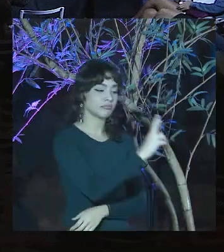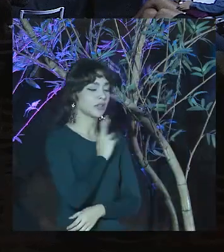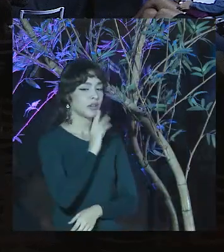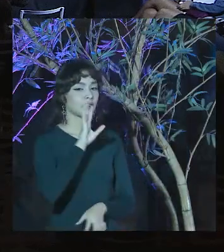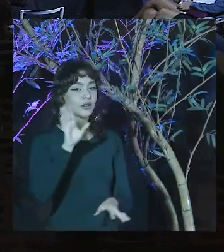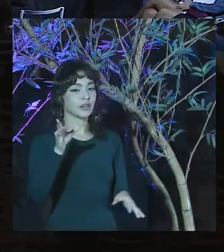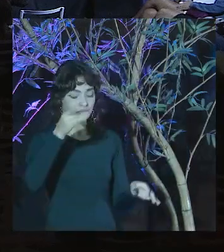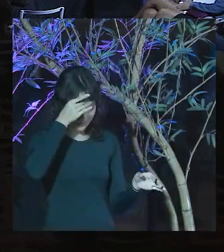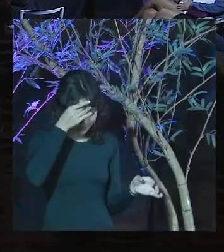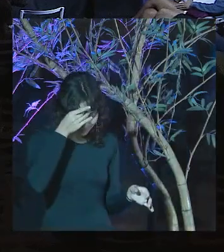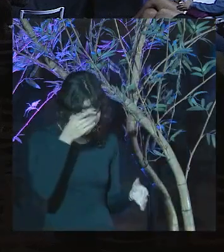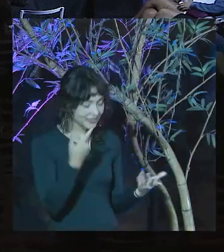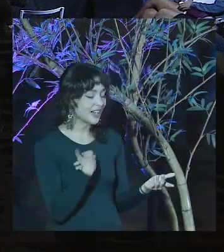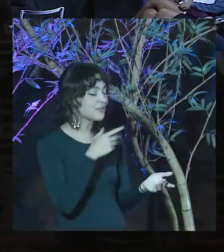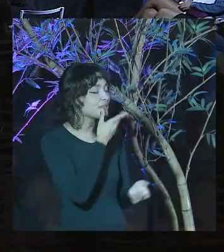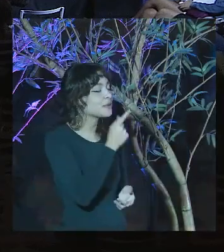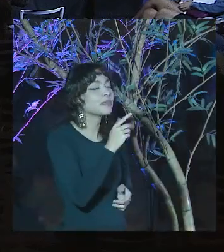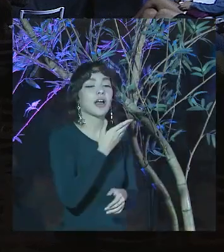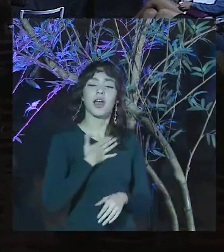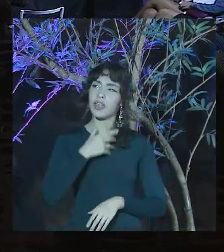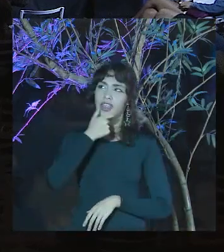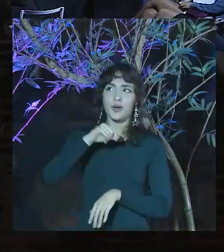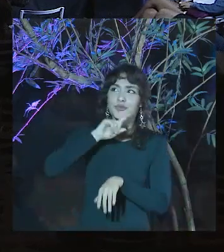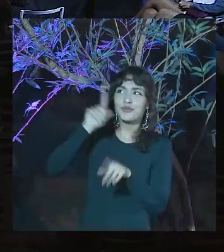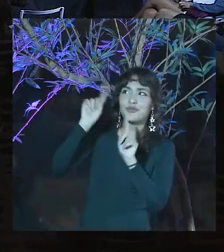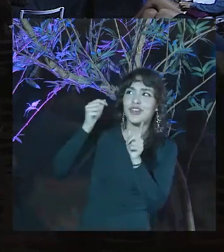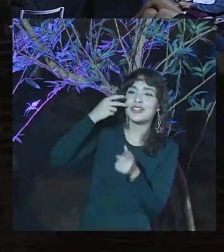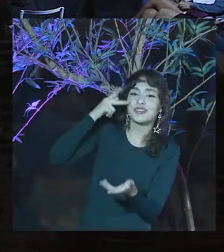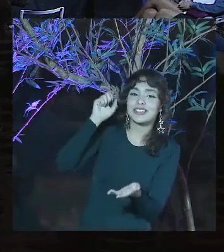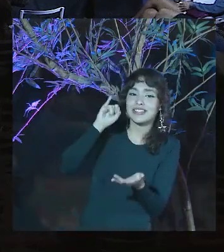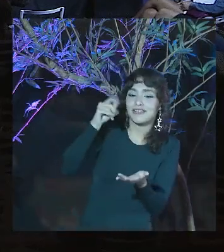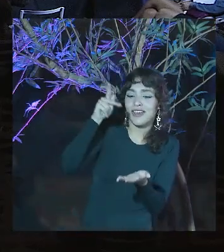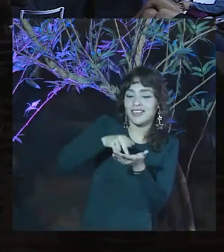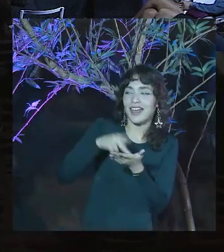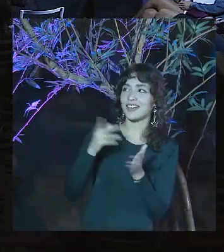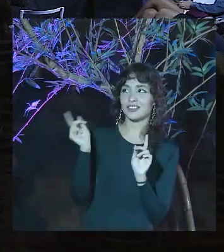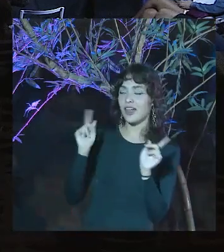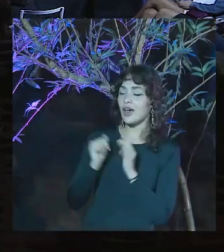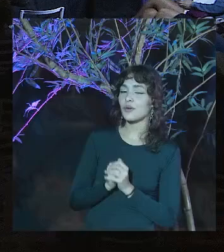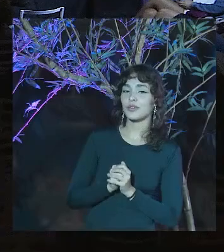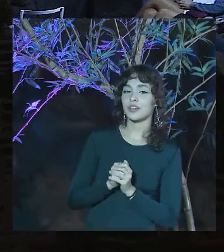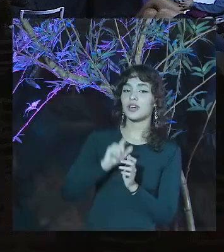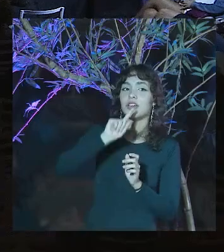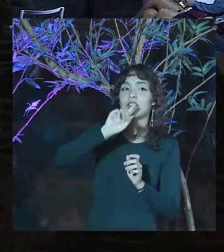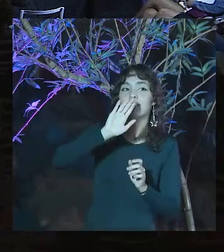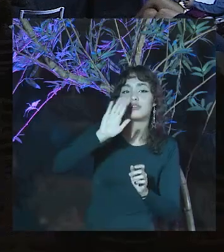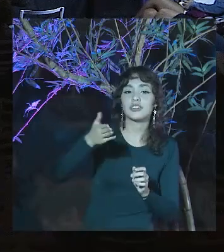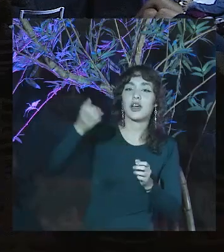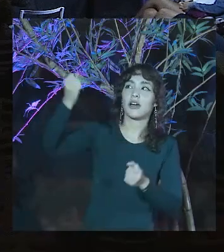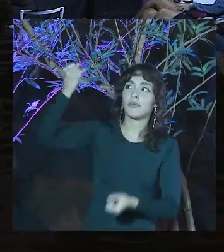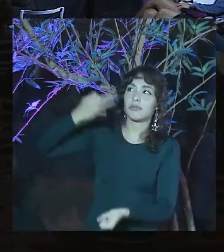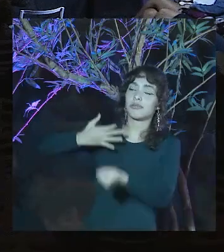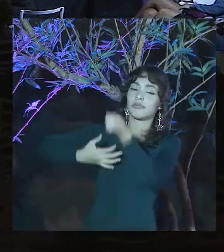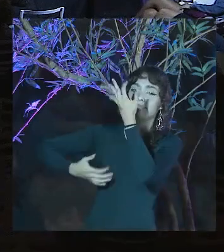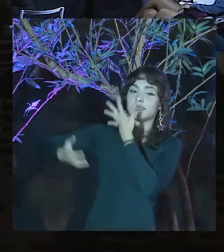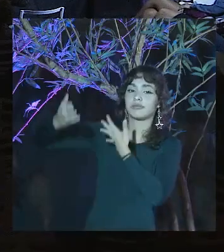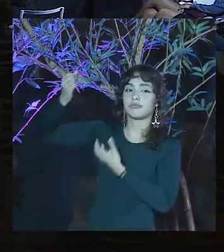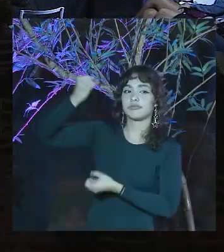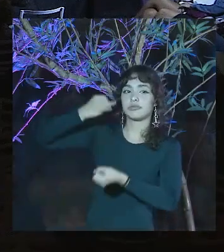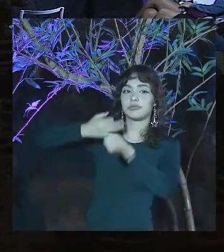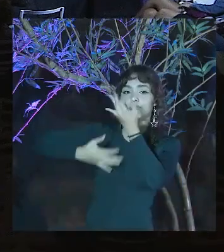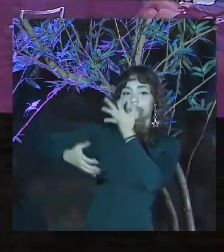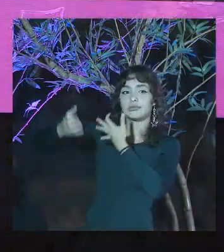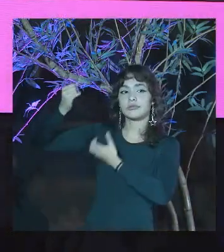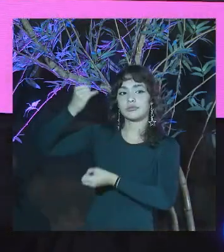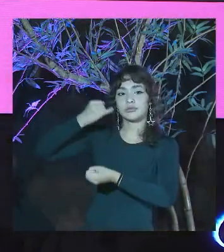cabeça. Ela me disse: pai, eu não estou checando essa informação. Se eu tenho todas as versões dessa mesma